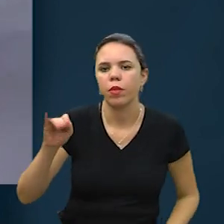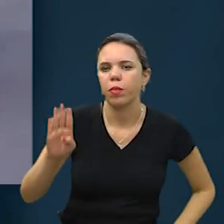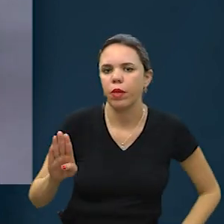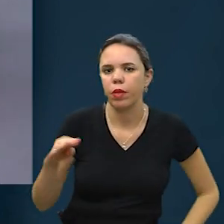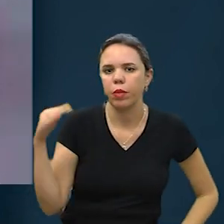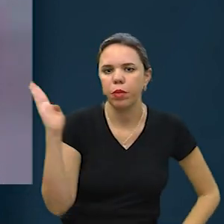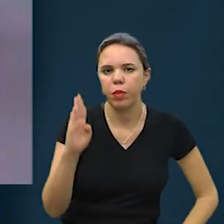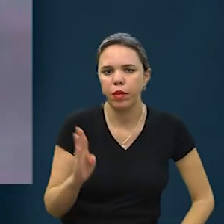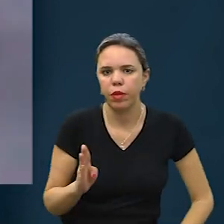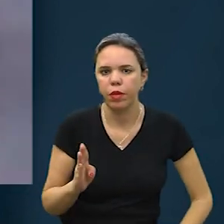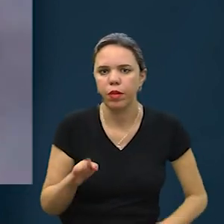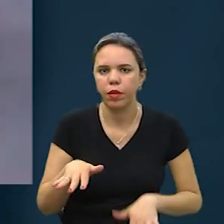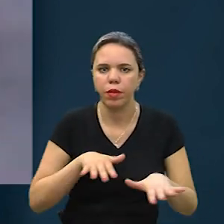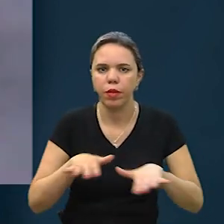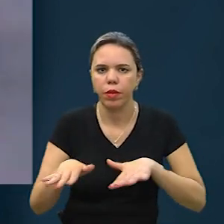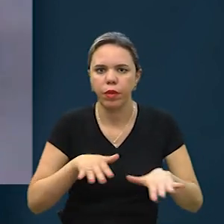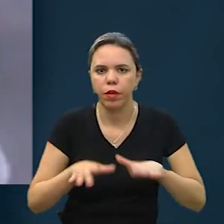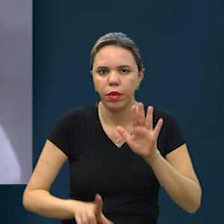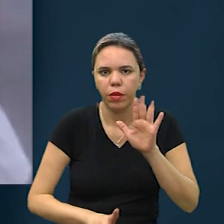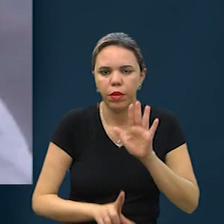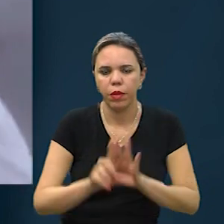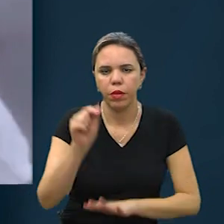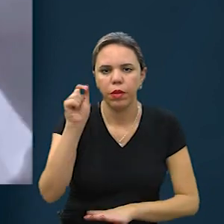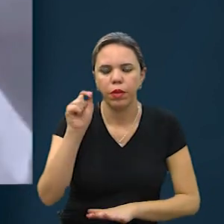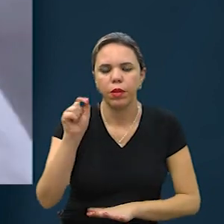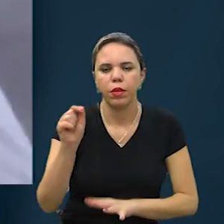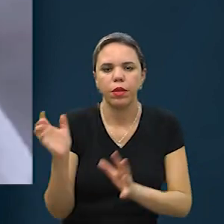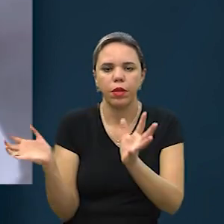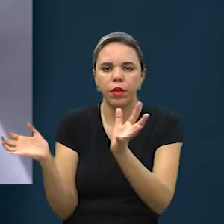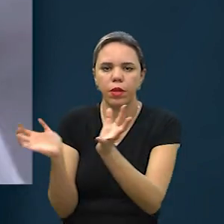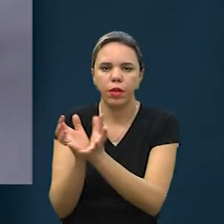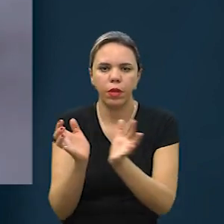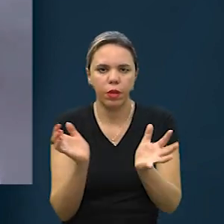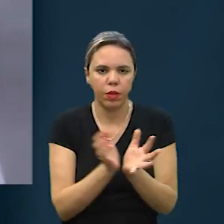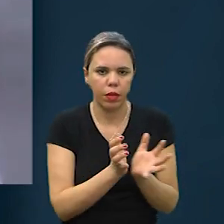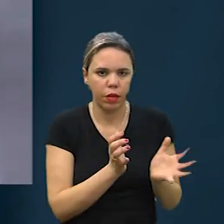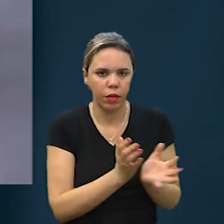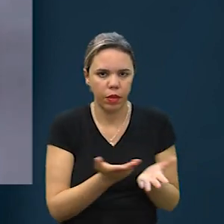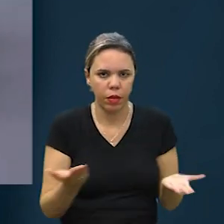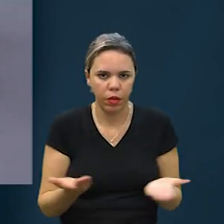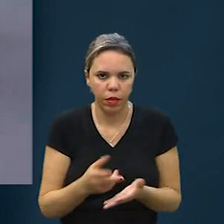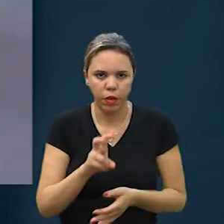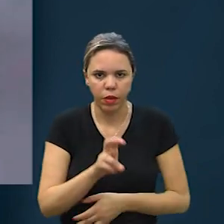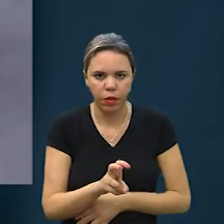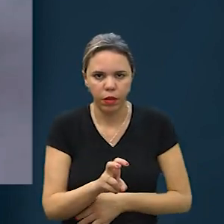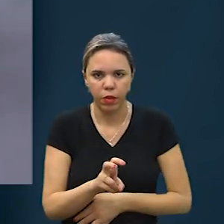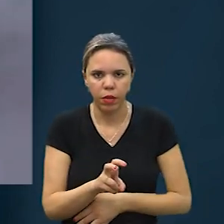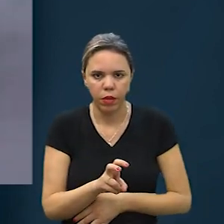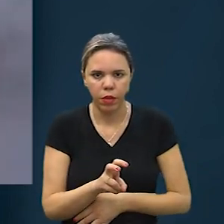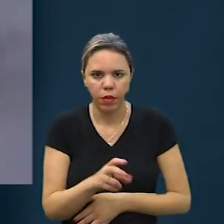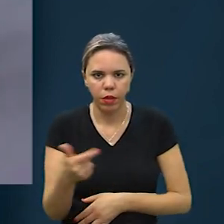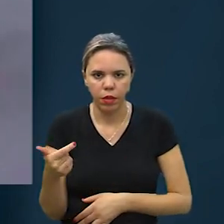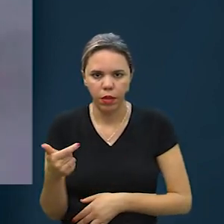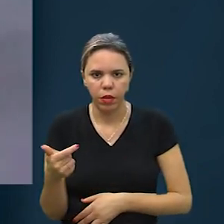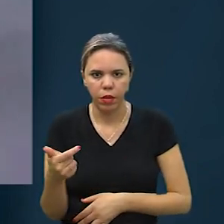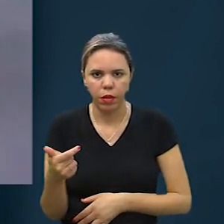PIB brasileiro que movimenta esse coletivo, né, que hoje é